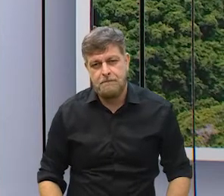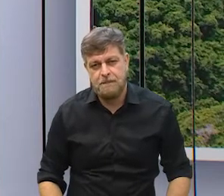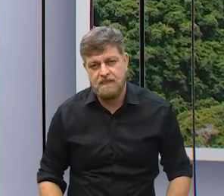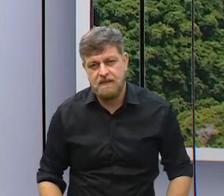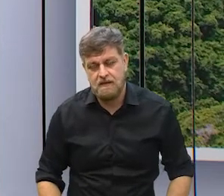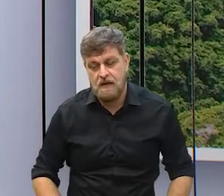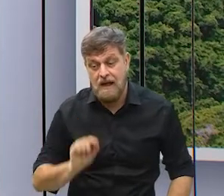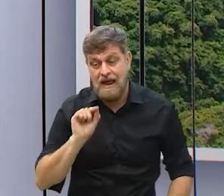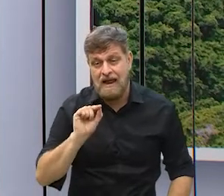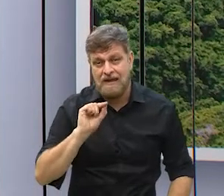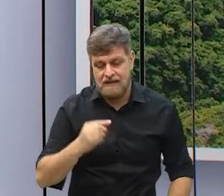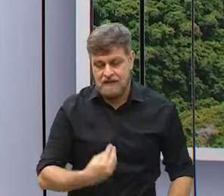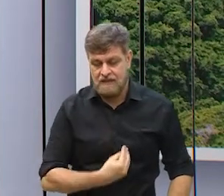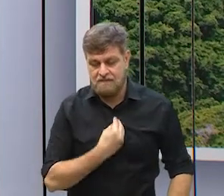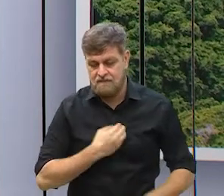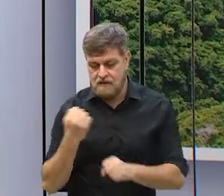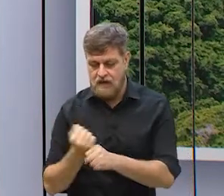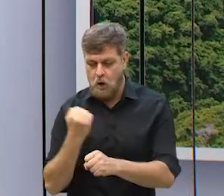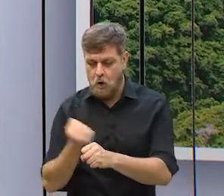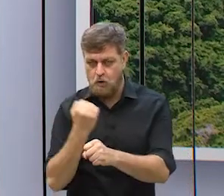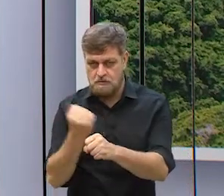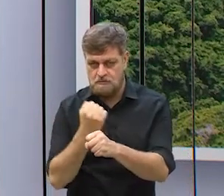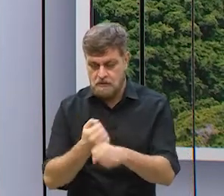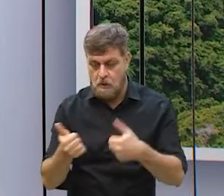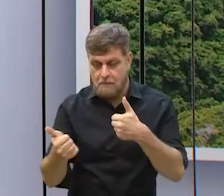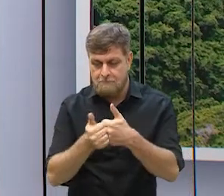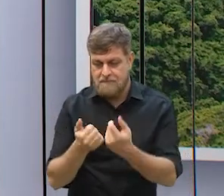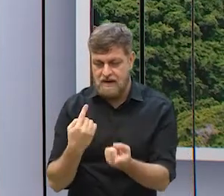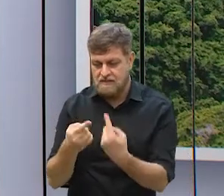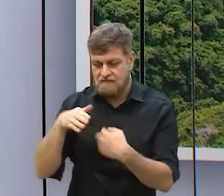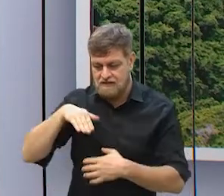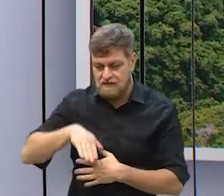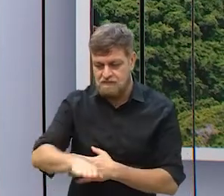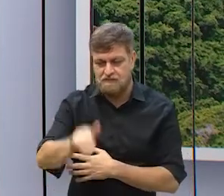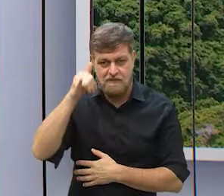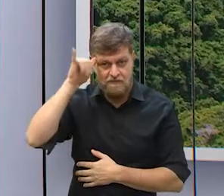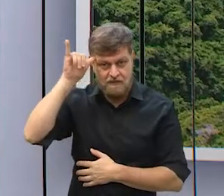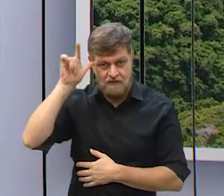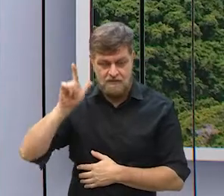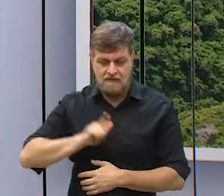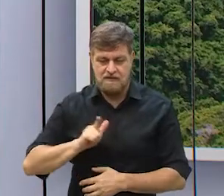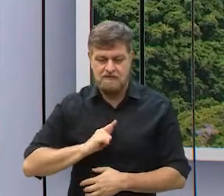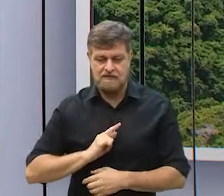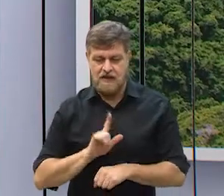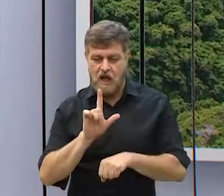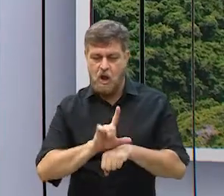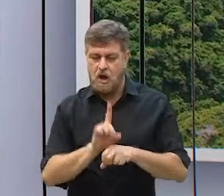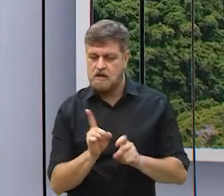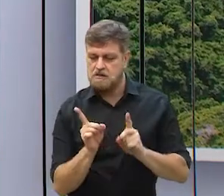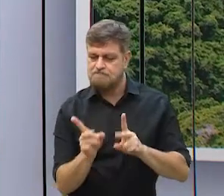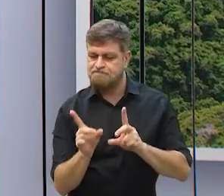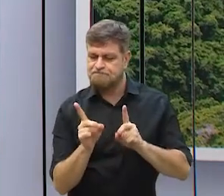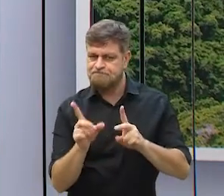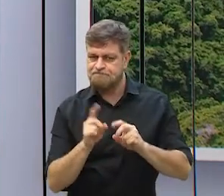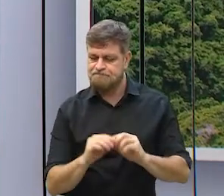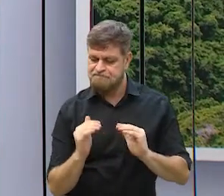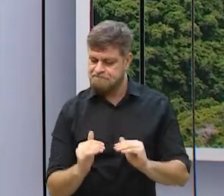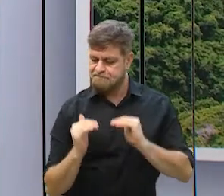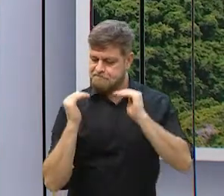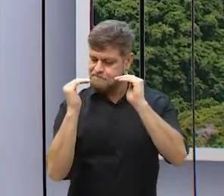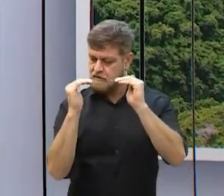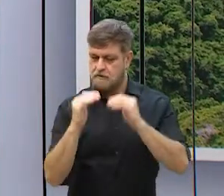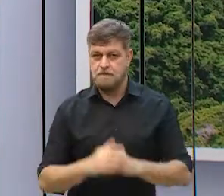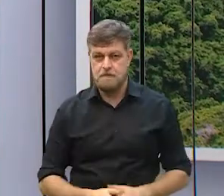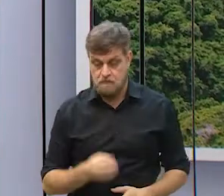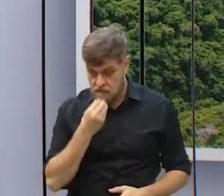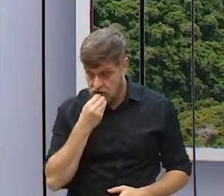quem está empreendendo, quem está investindo ali na avenida são comércios de médio, grande porte, né? Isso